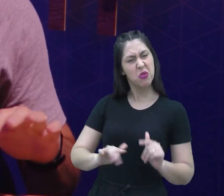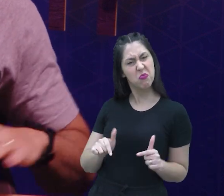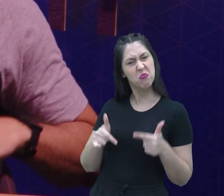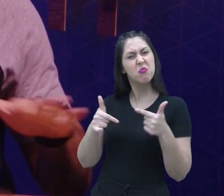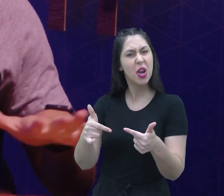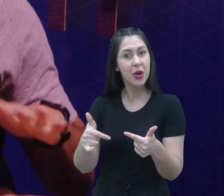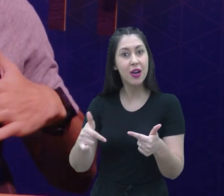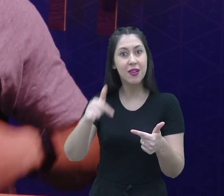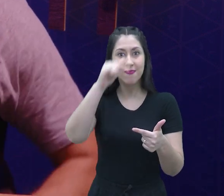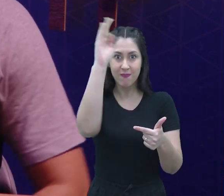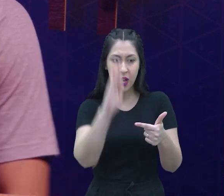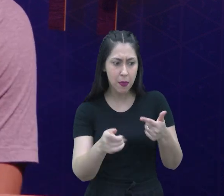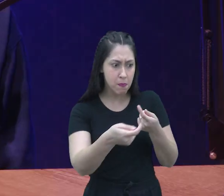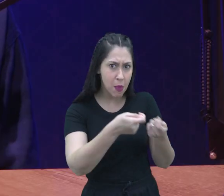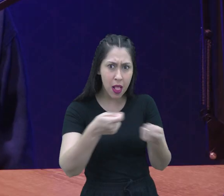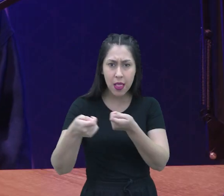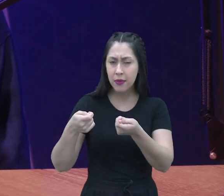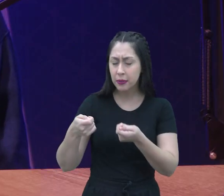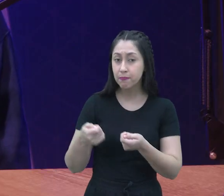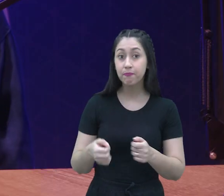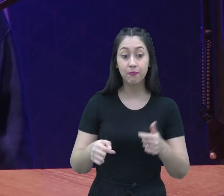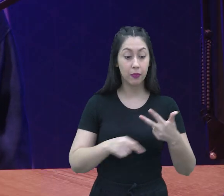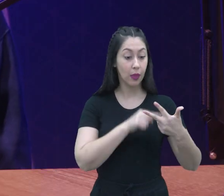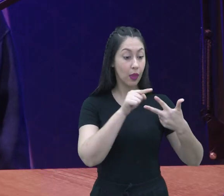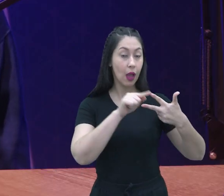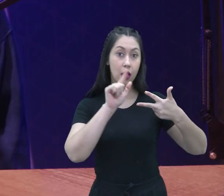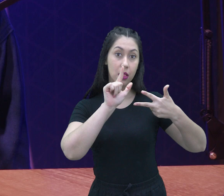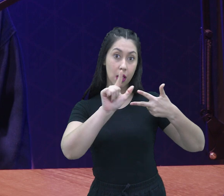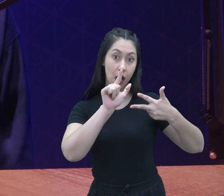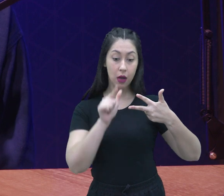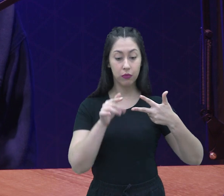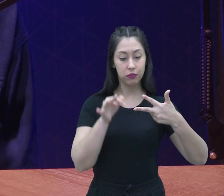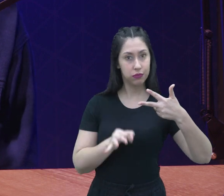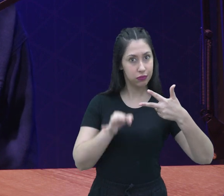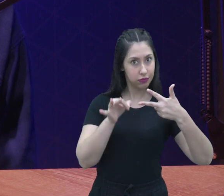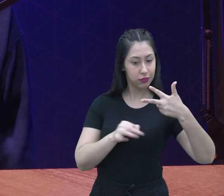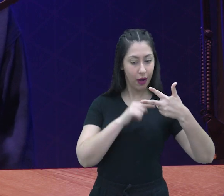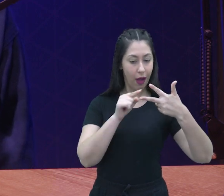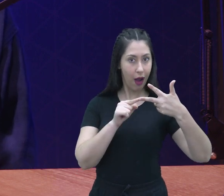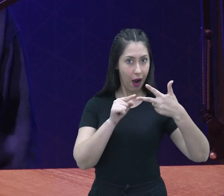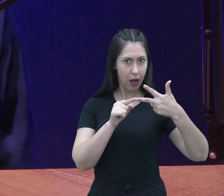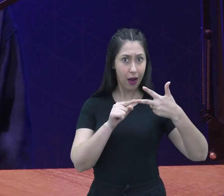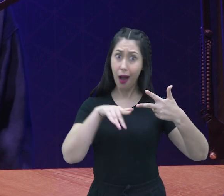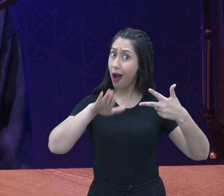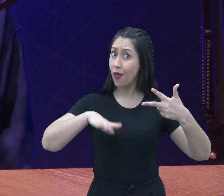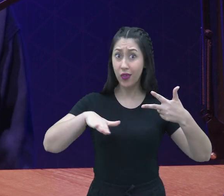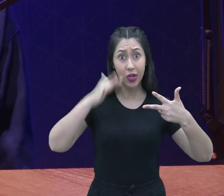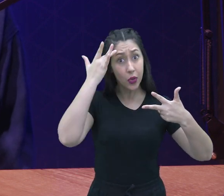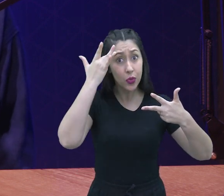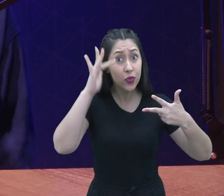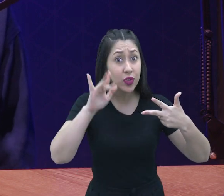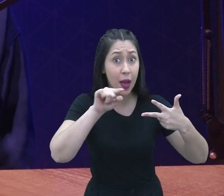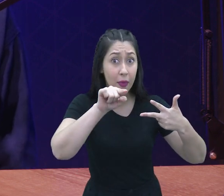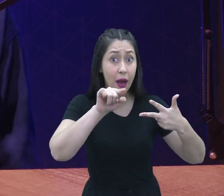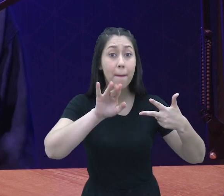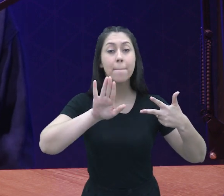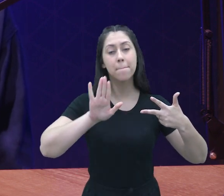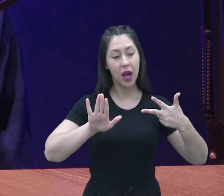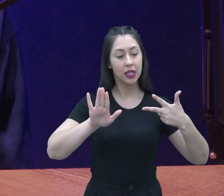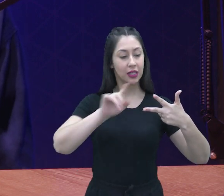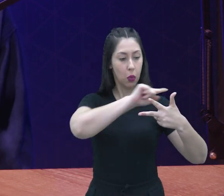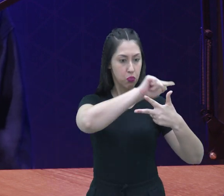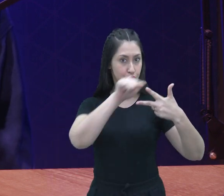massa, administrar o país mesmo. Ainda tem o legislativo e o judiciário. E talvez você não saiba, mas nenhum dos